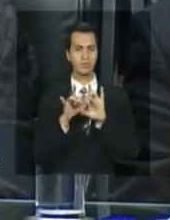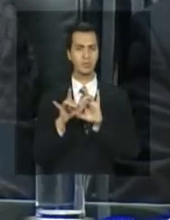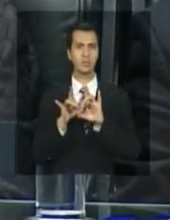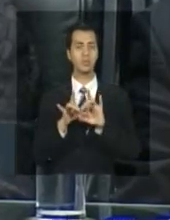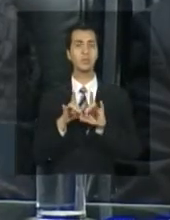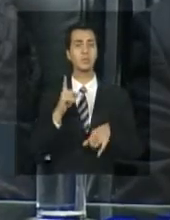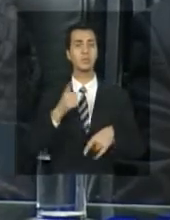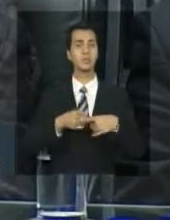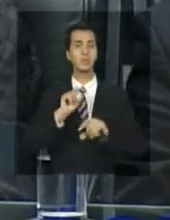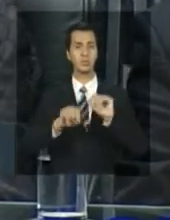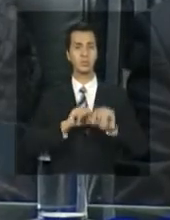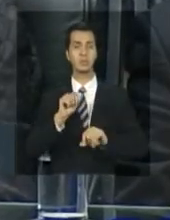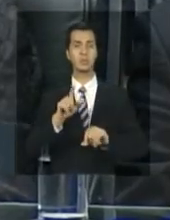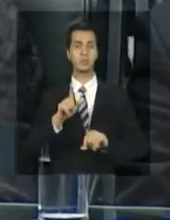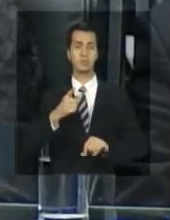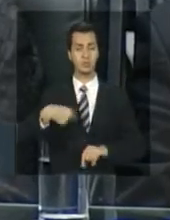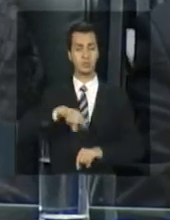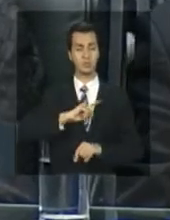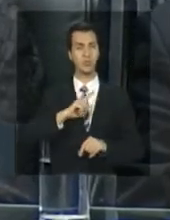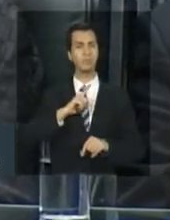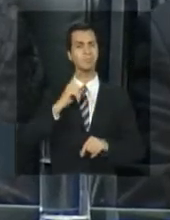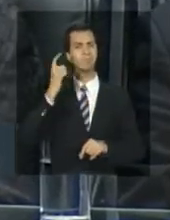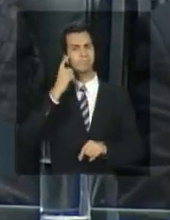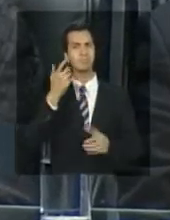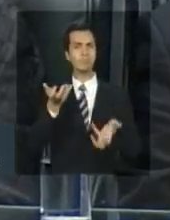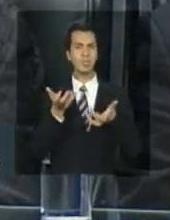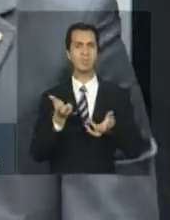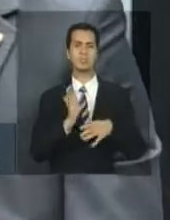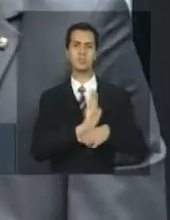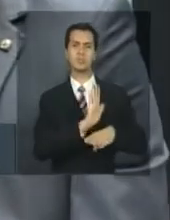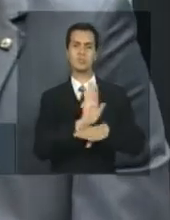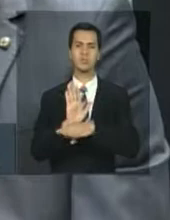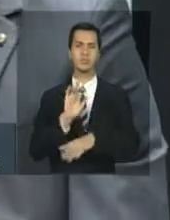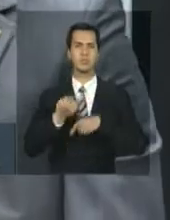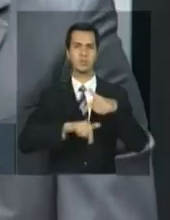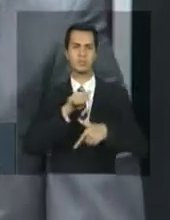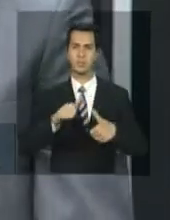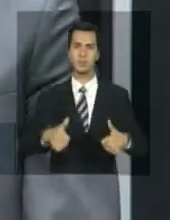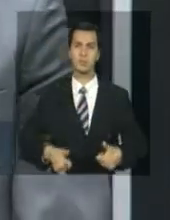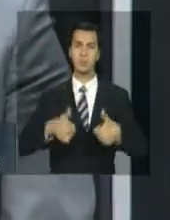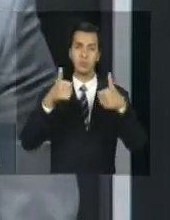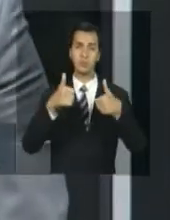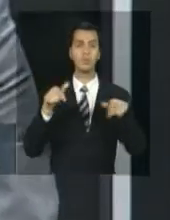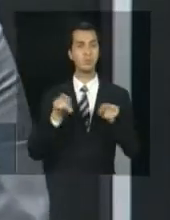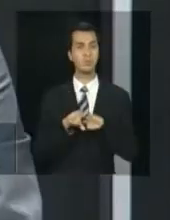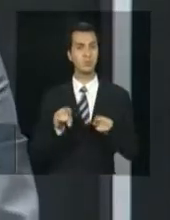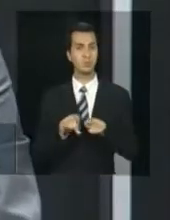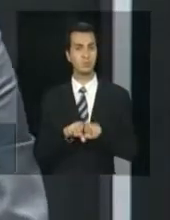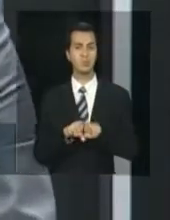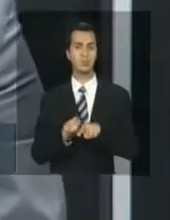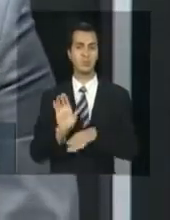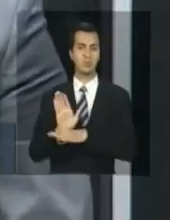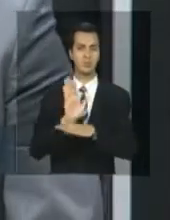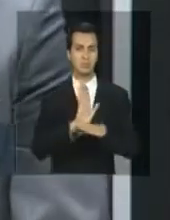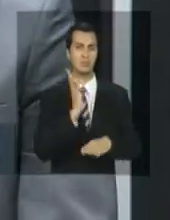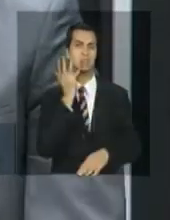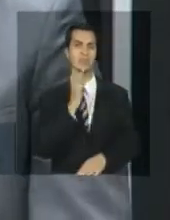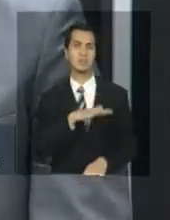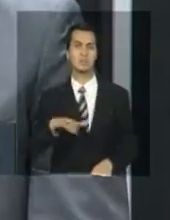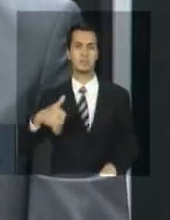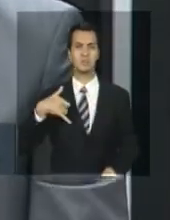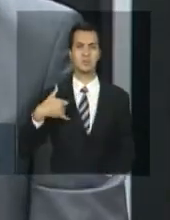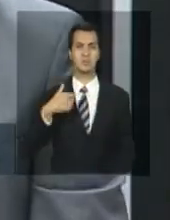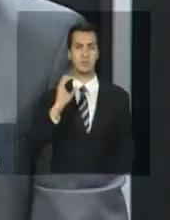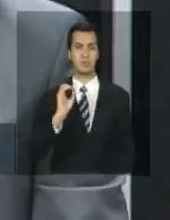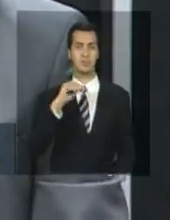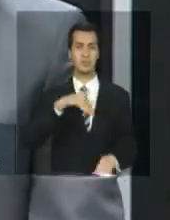orientados pelo propósito de dar mais eficácia e escala ao atendimento às crianças de 0